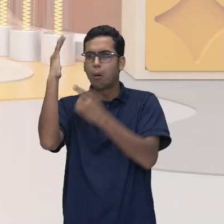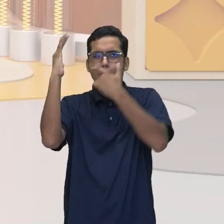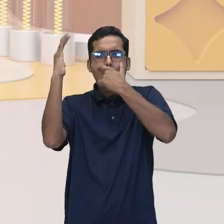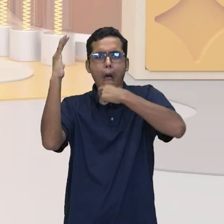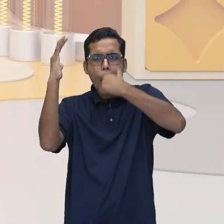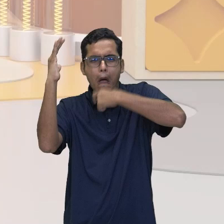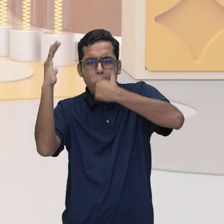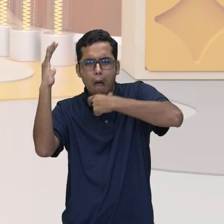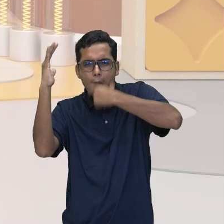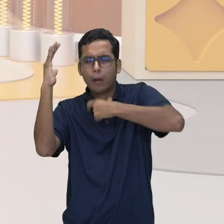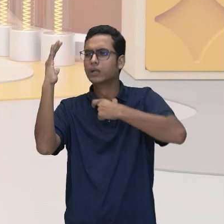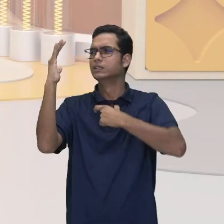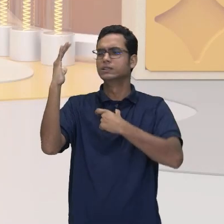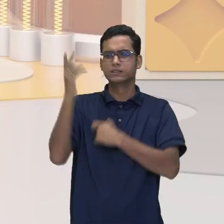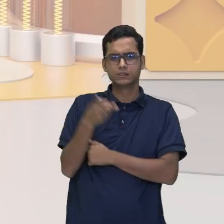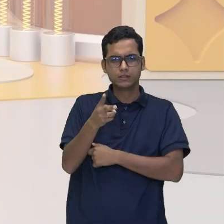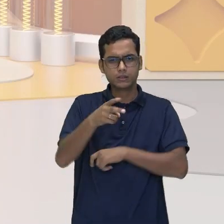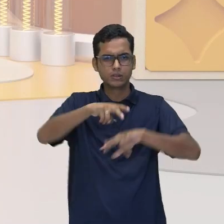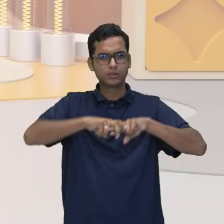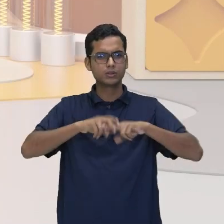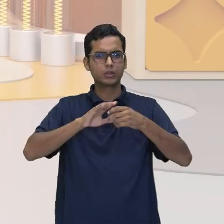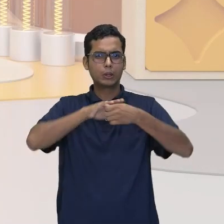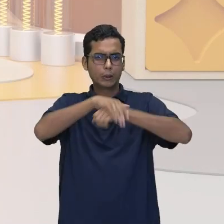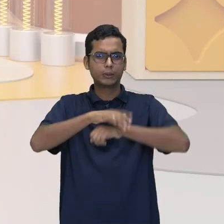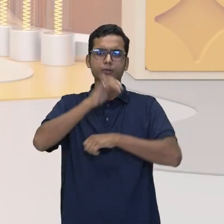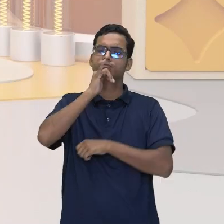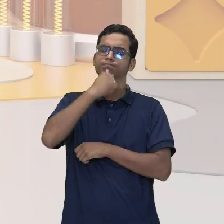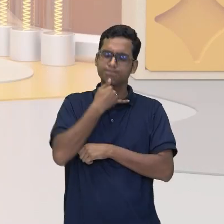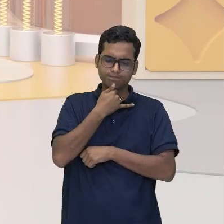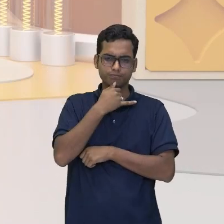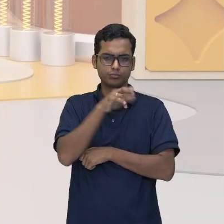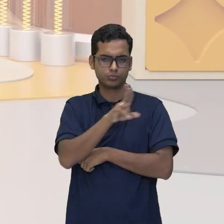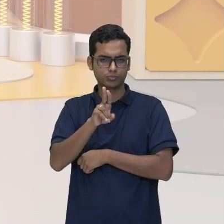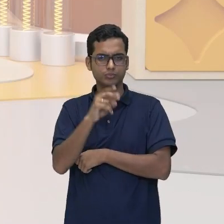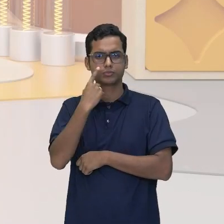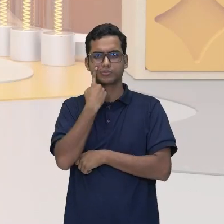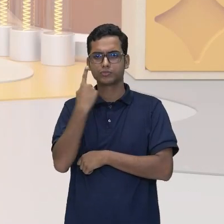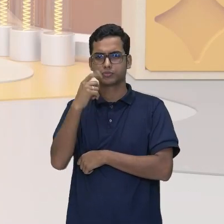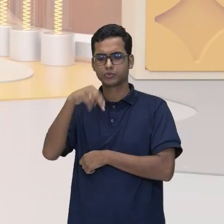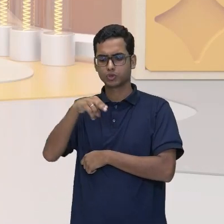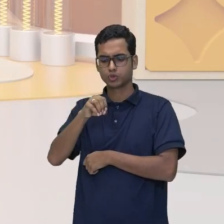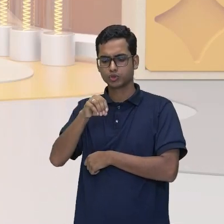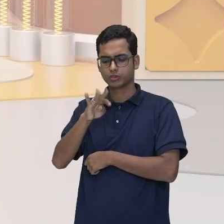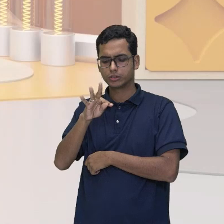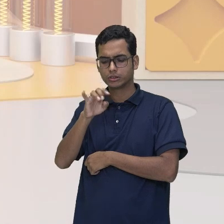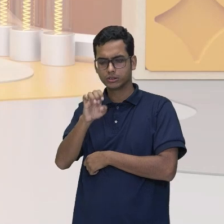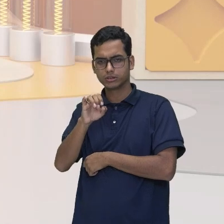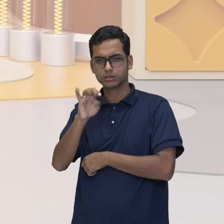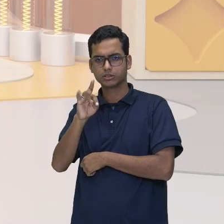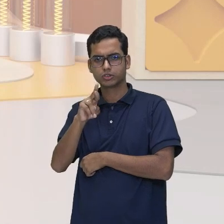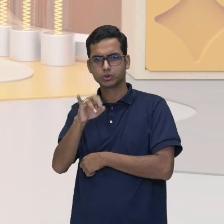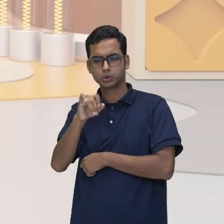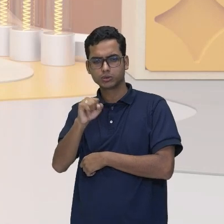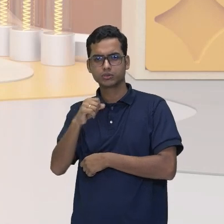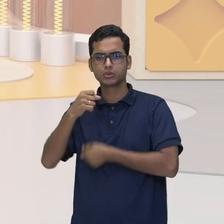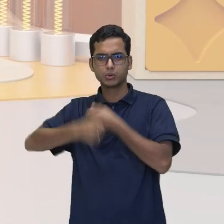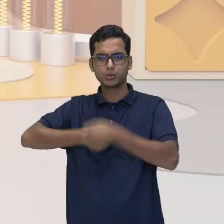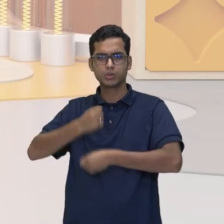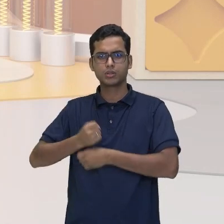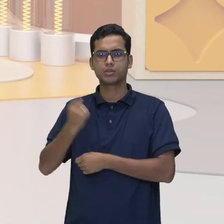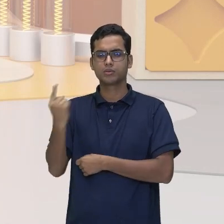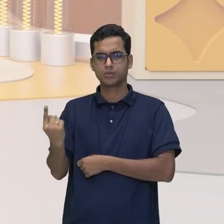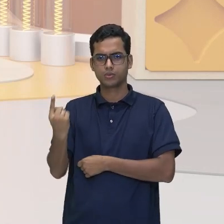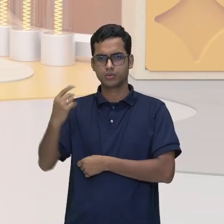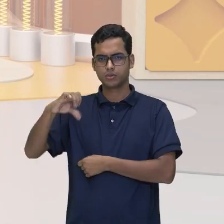nome deste dia, chamado A Noite Triste, acontece entre 1919 e